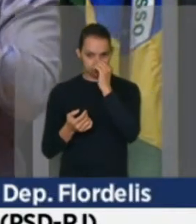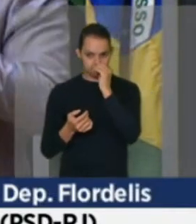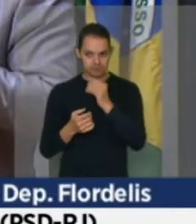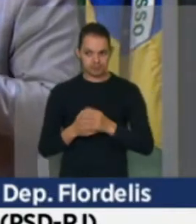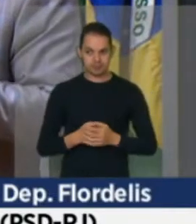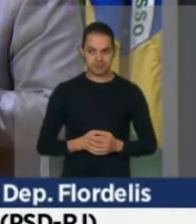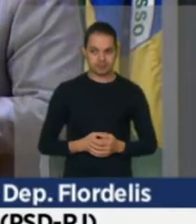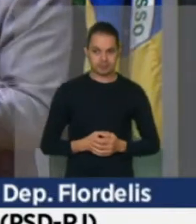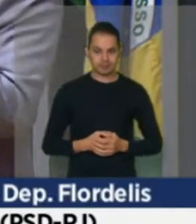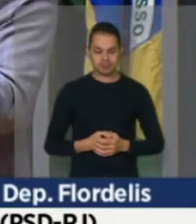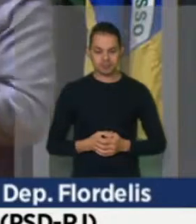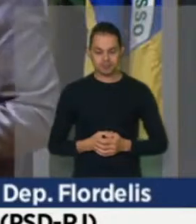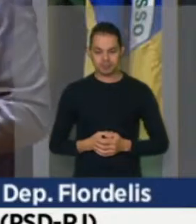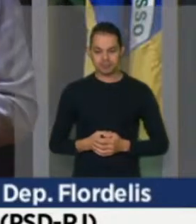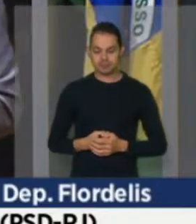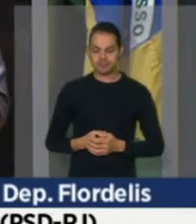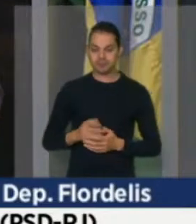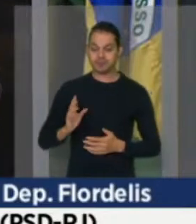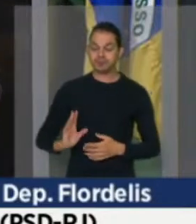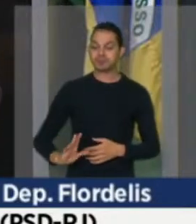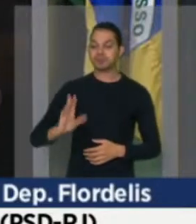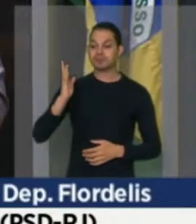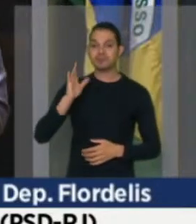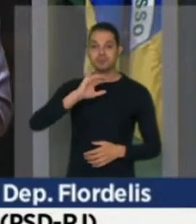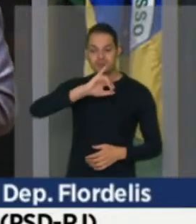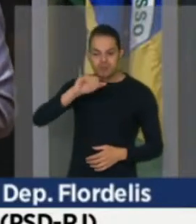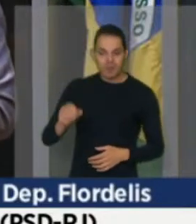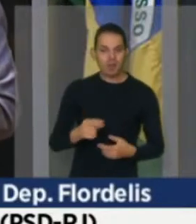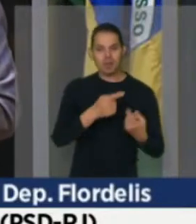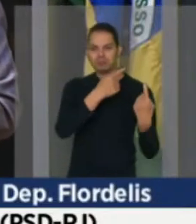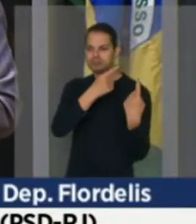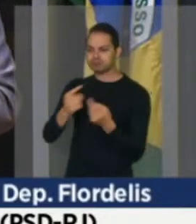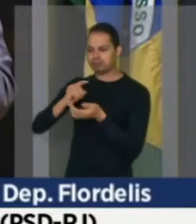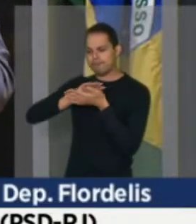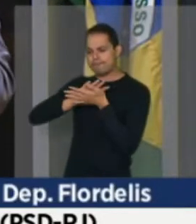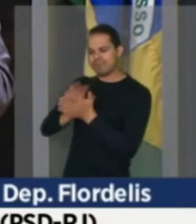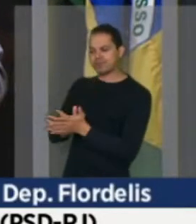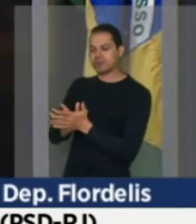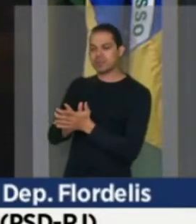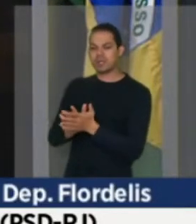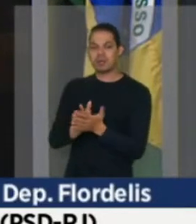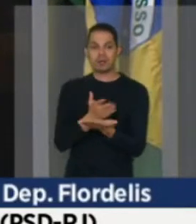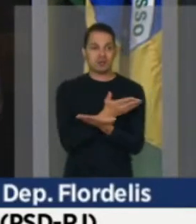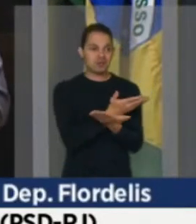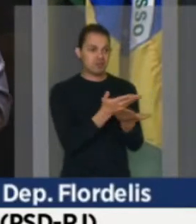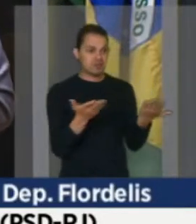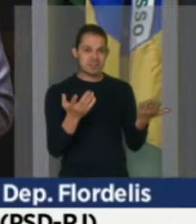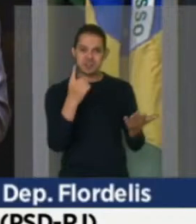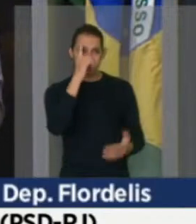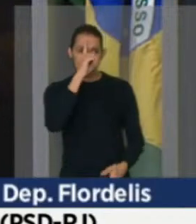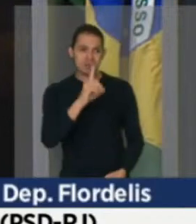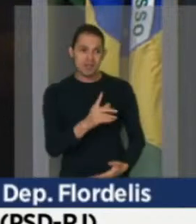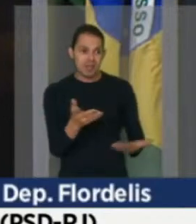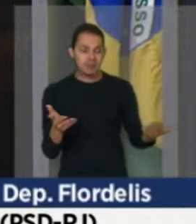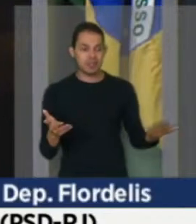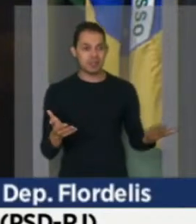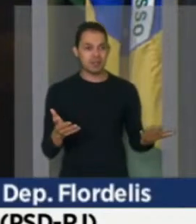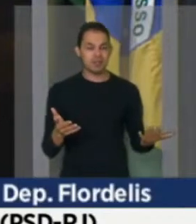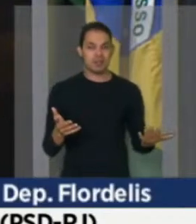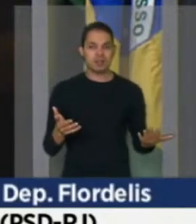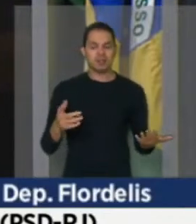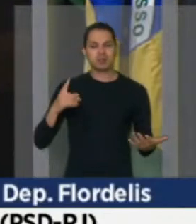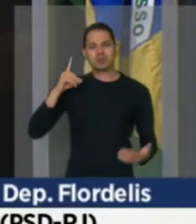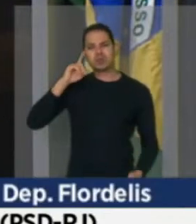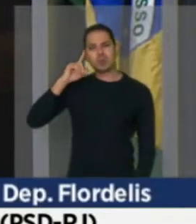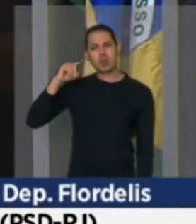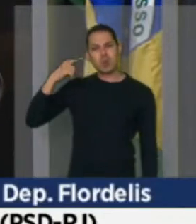Logo que tiveram uma oportunidade, massacraram. Vossas Excelências não têm ideia do quanto todos os